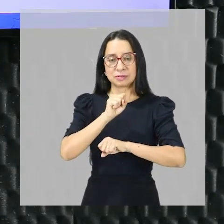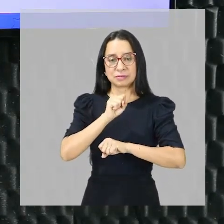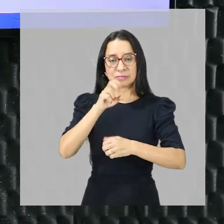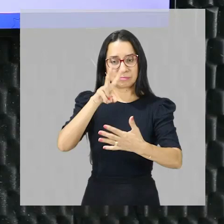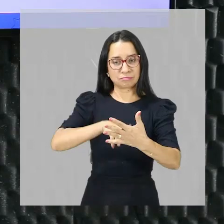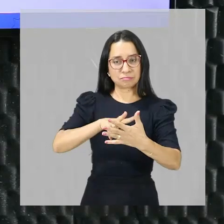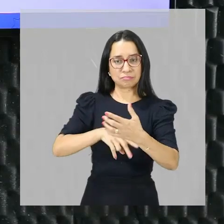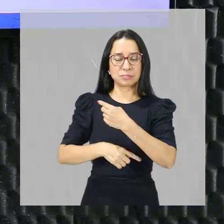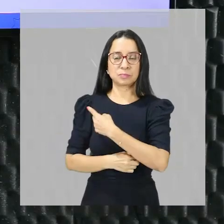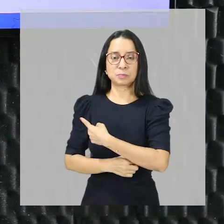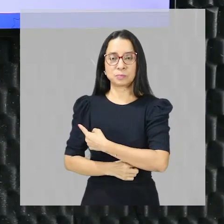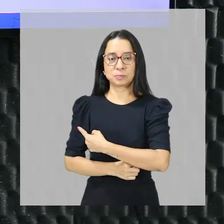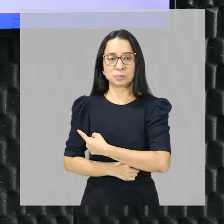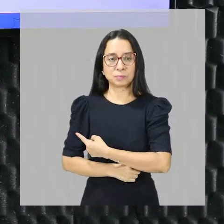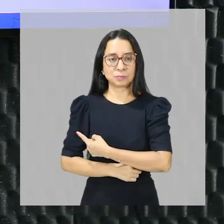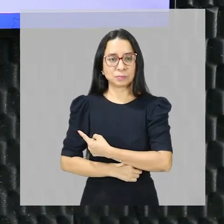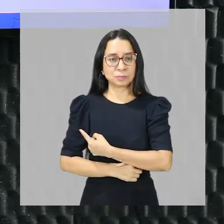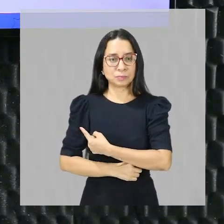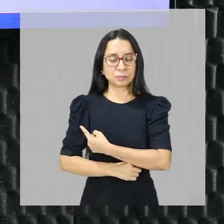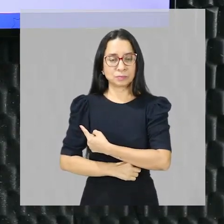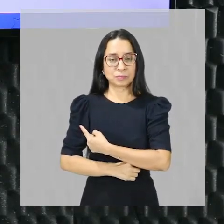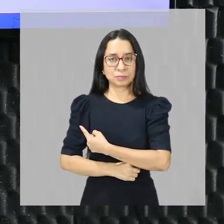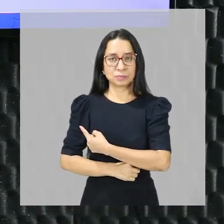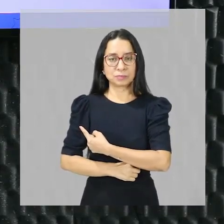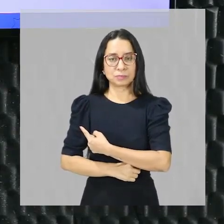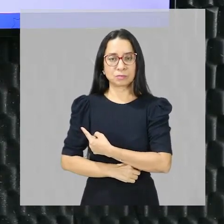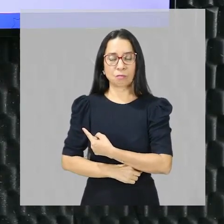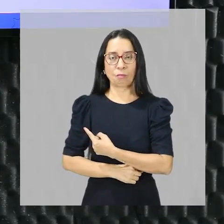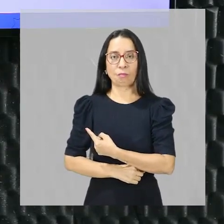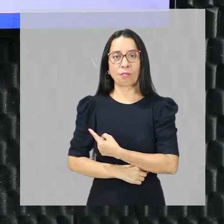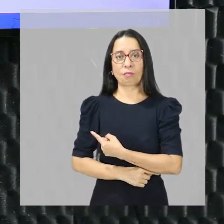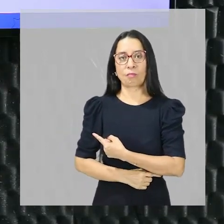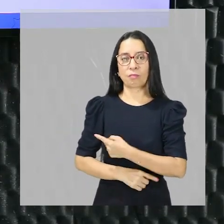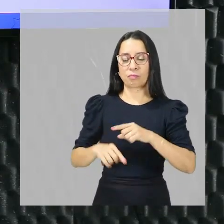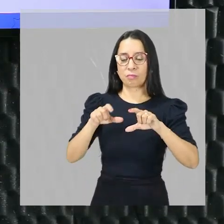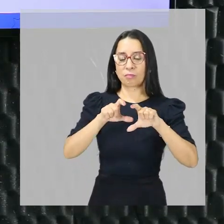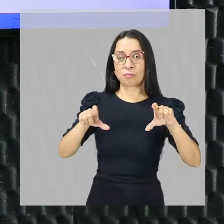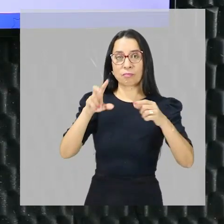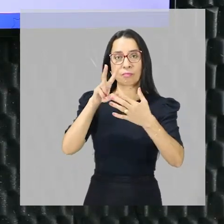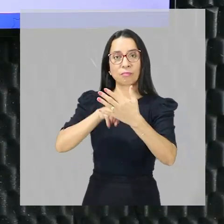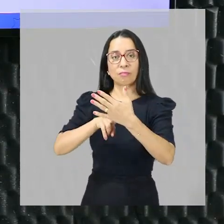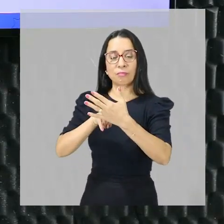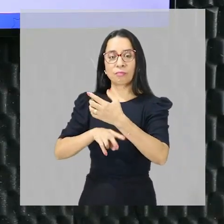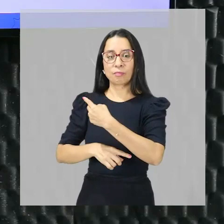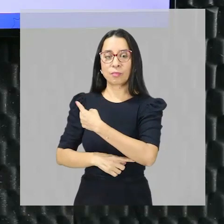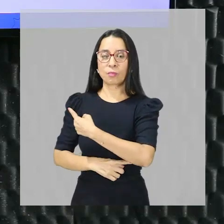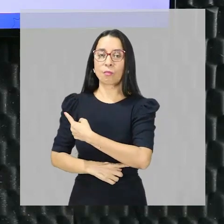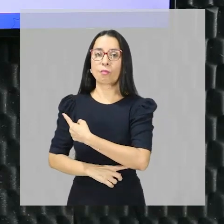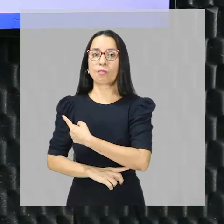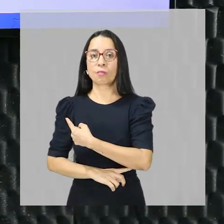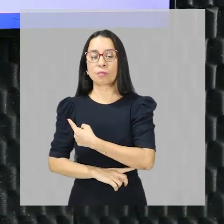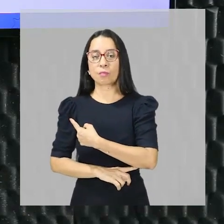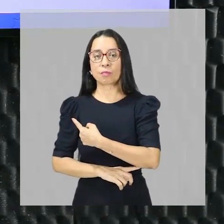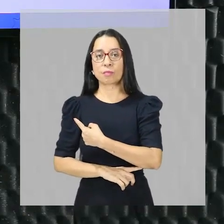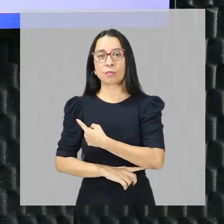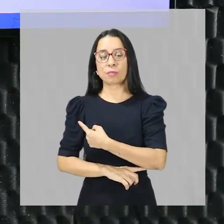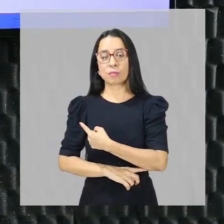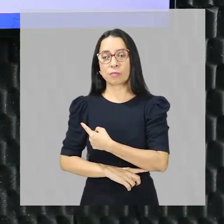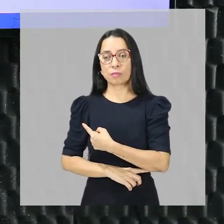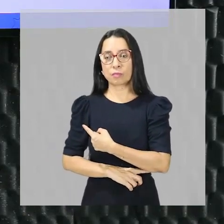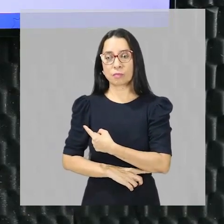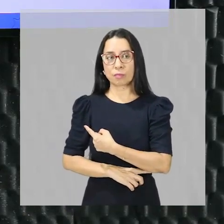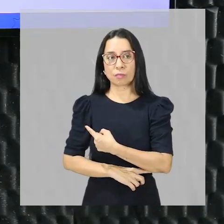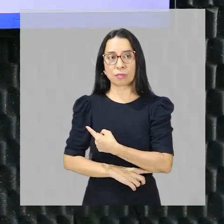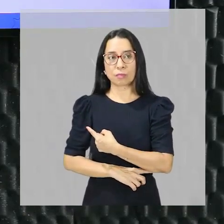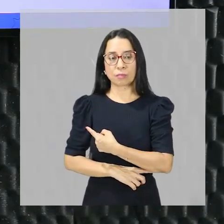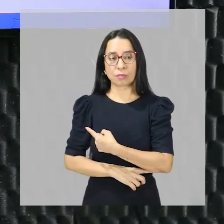lá. As cidades de Puebla, no México, e Legazpi, nas Filipinas, tá?